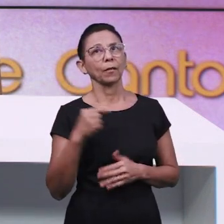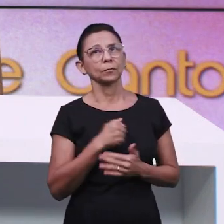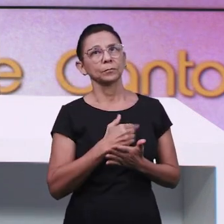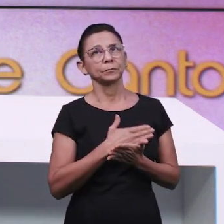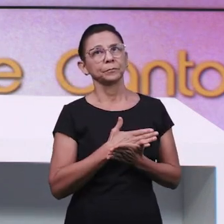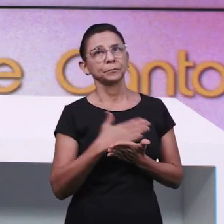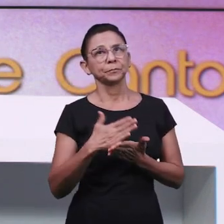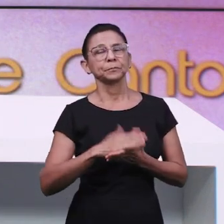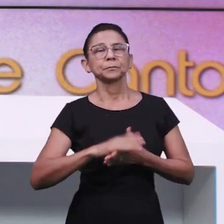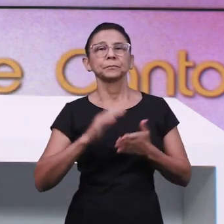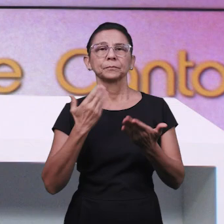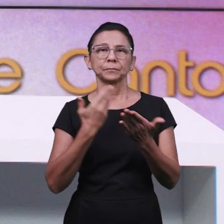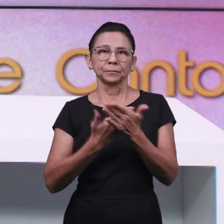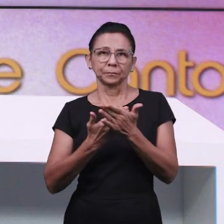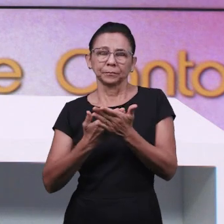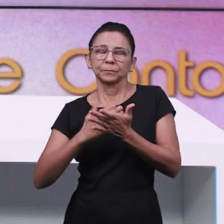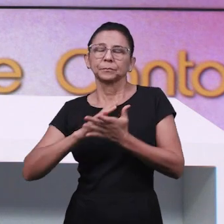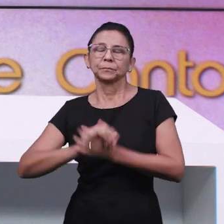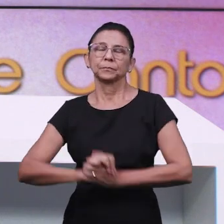começar a nossa aula.